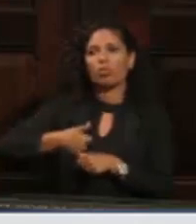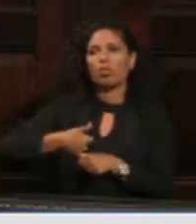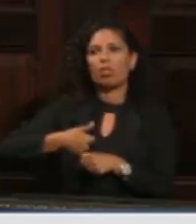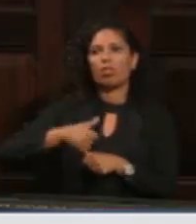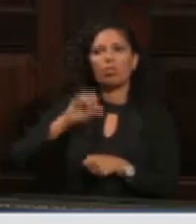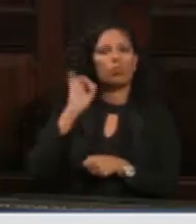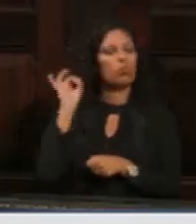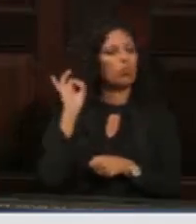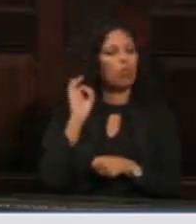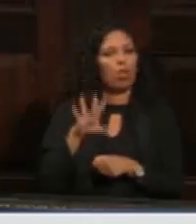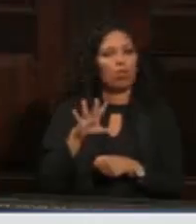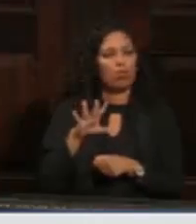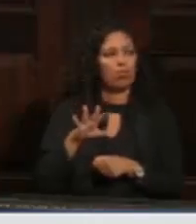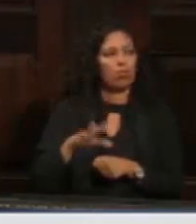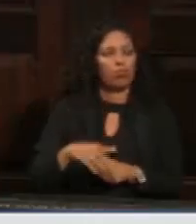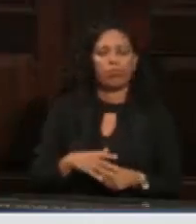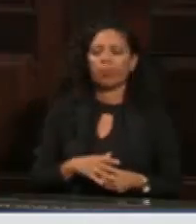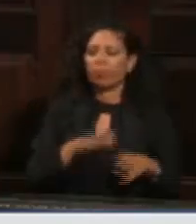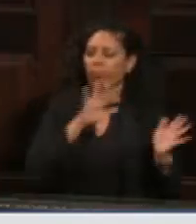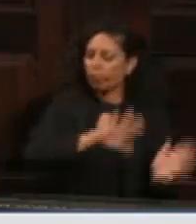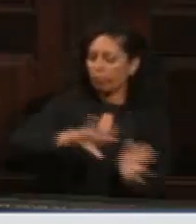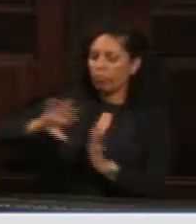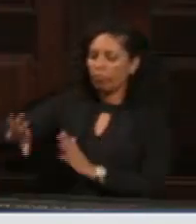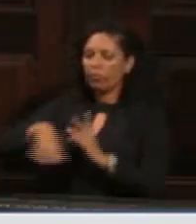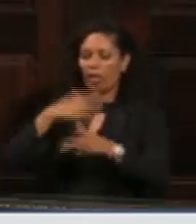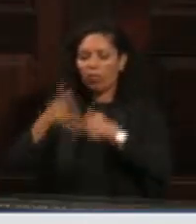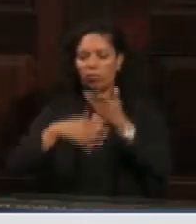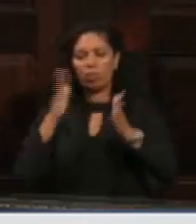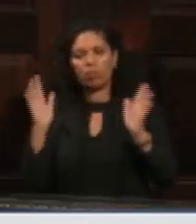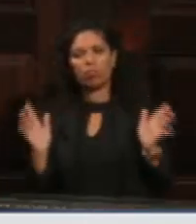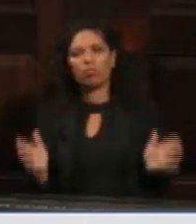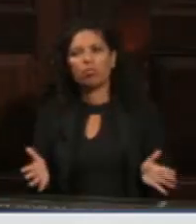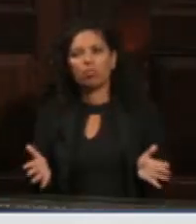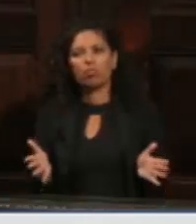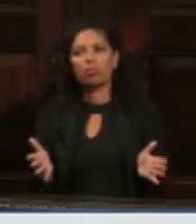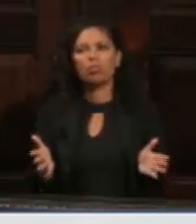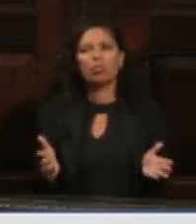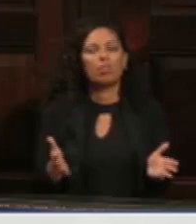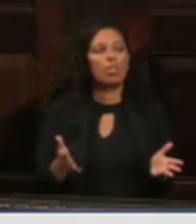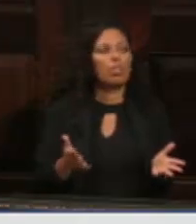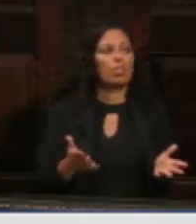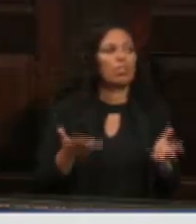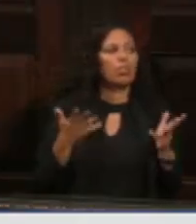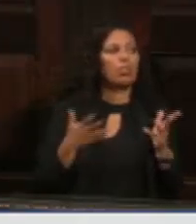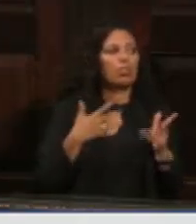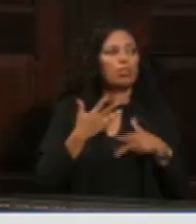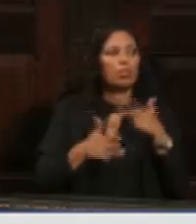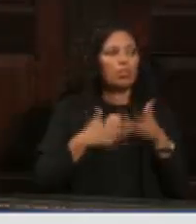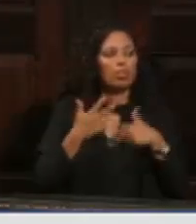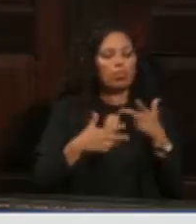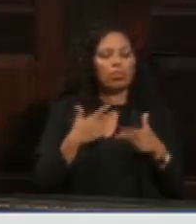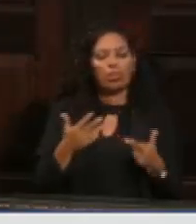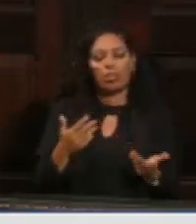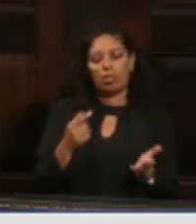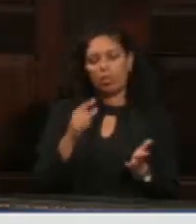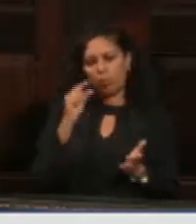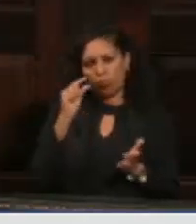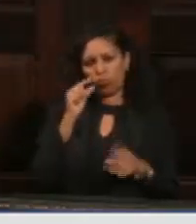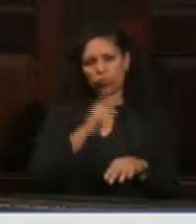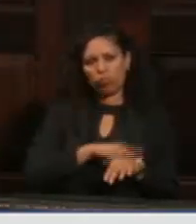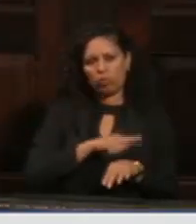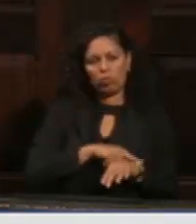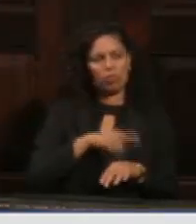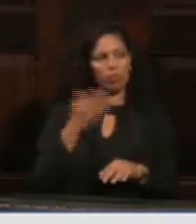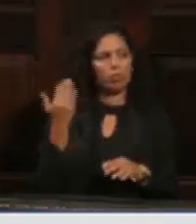uma das maiores do planeta. Isso dito, deputada Tia Ju, eu queria dizer que, recentemente,